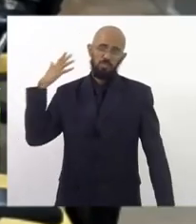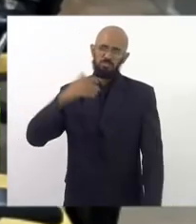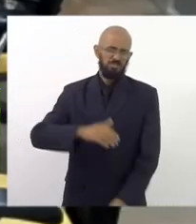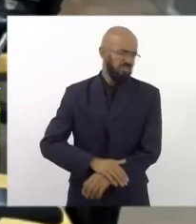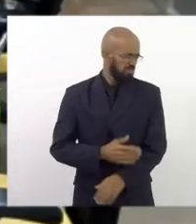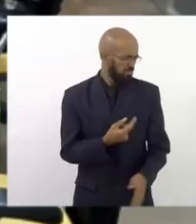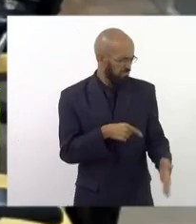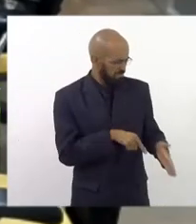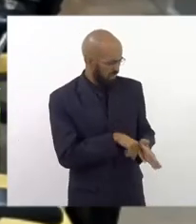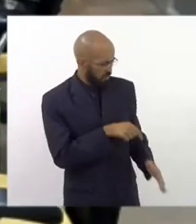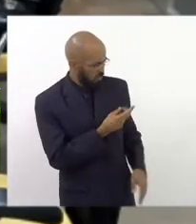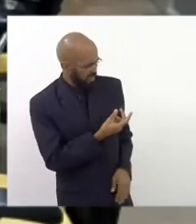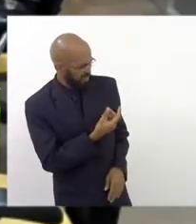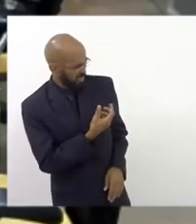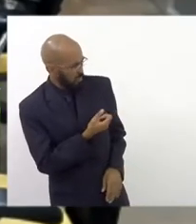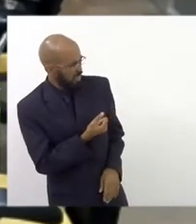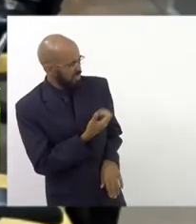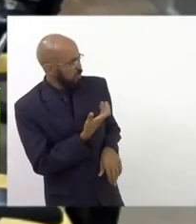tempo?